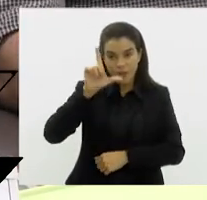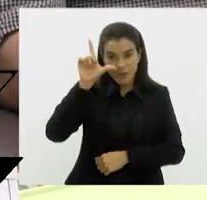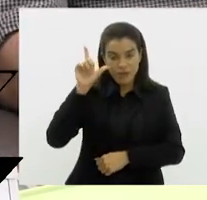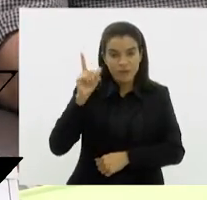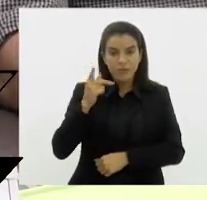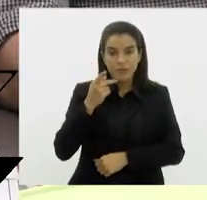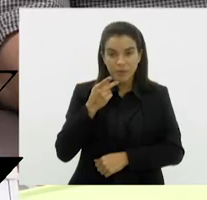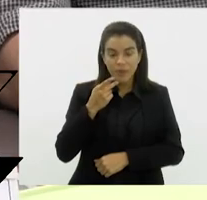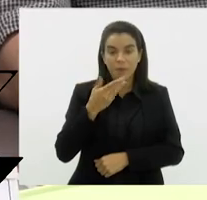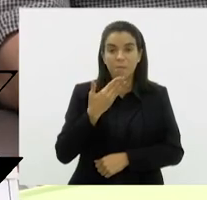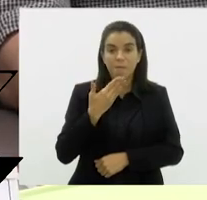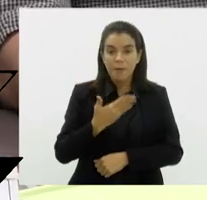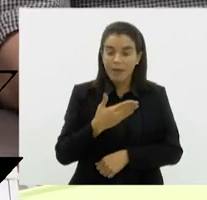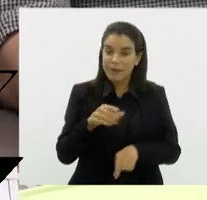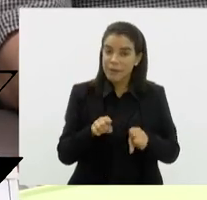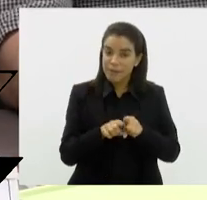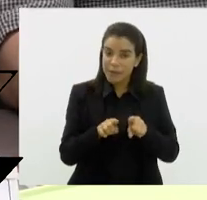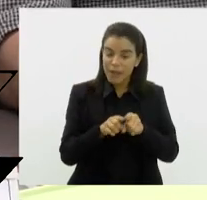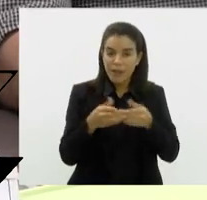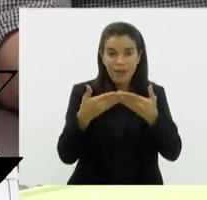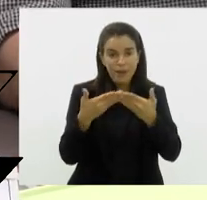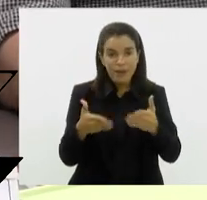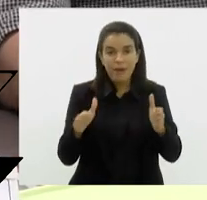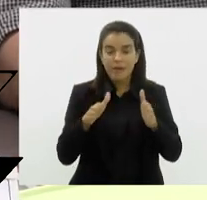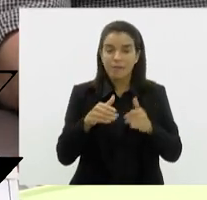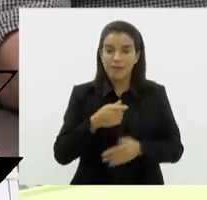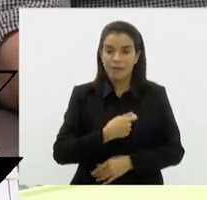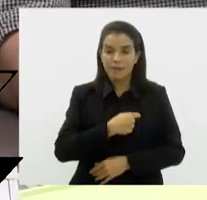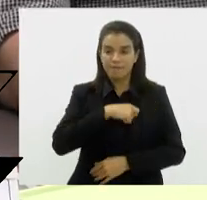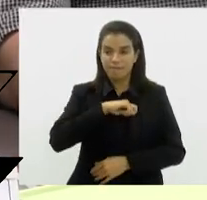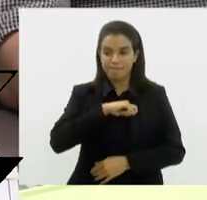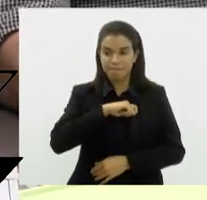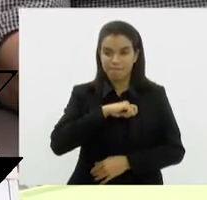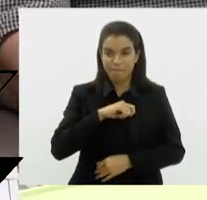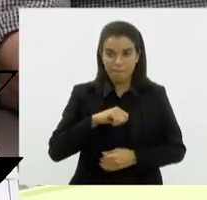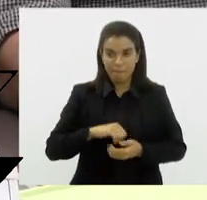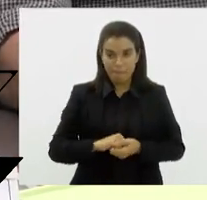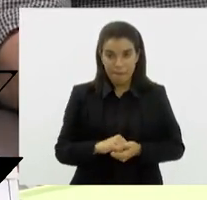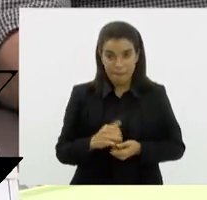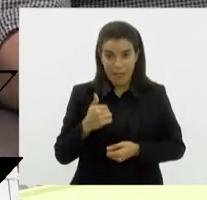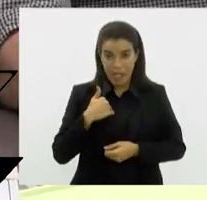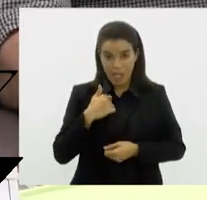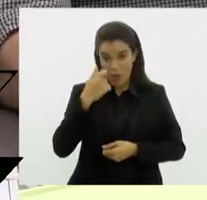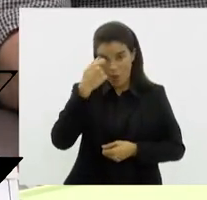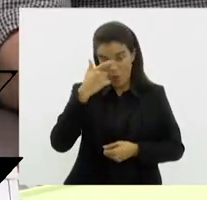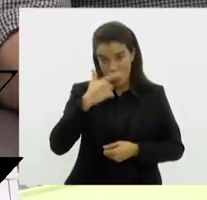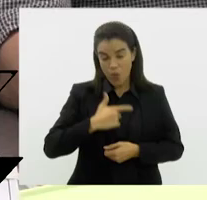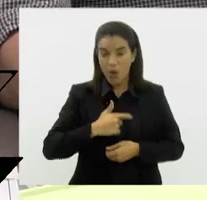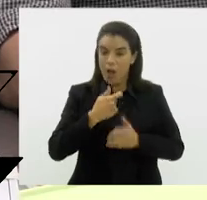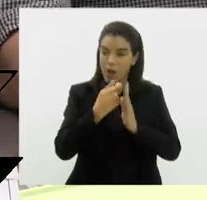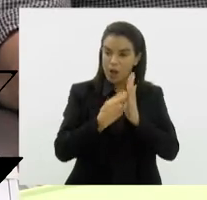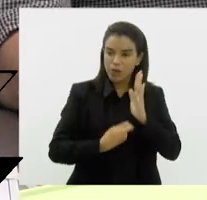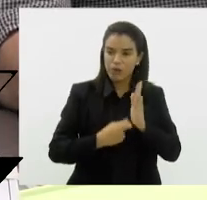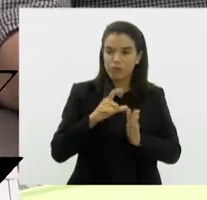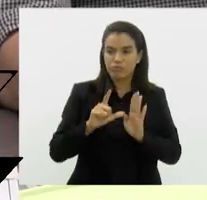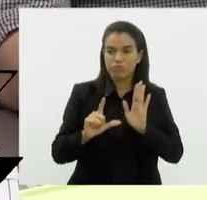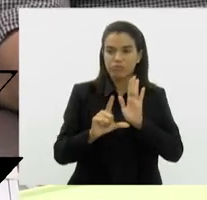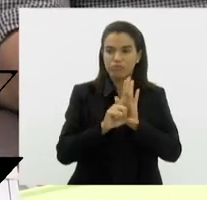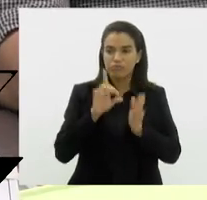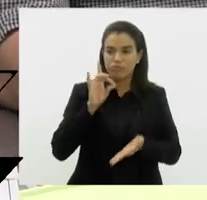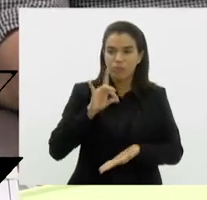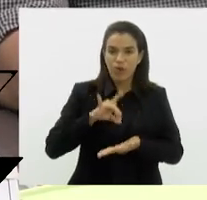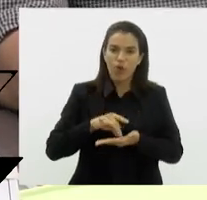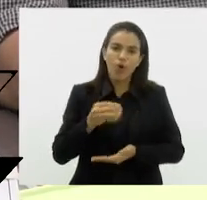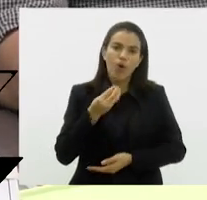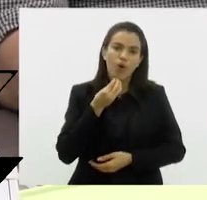faz ampliam o escopo da vistoria. Então, como autor da lei original, eu acho que, independente, se tiver,